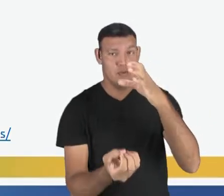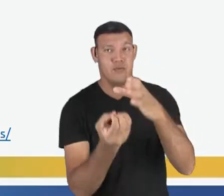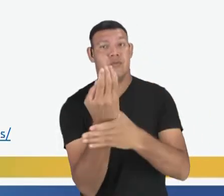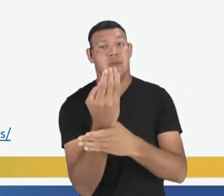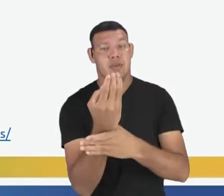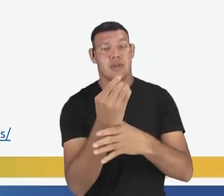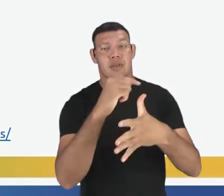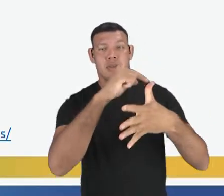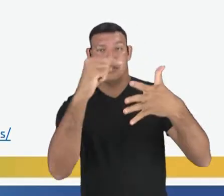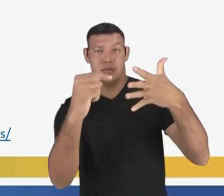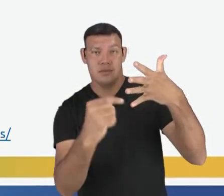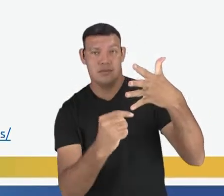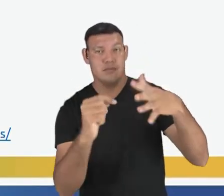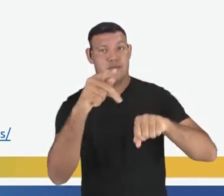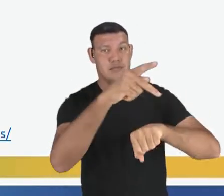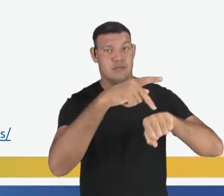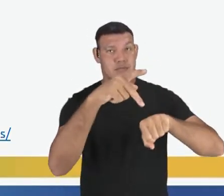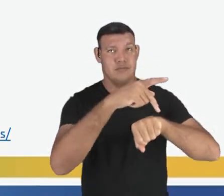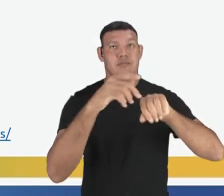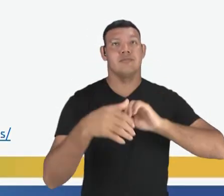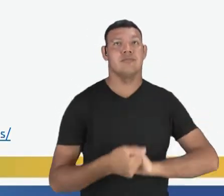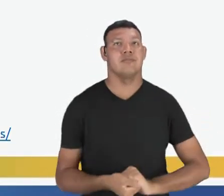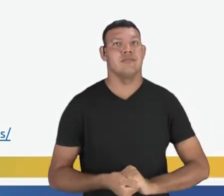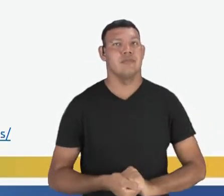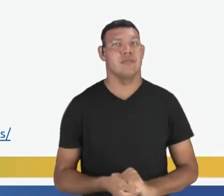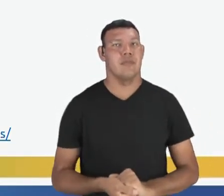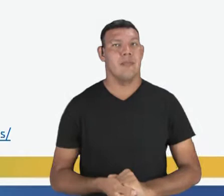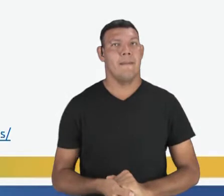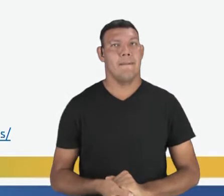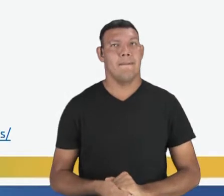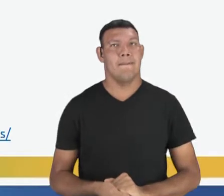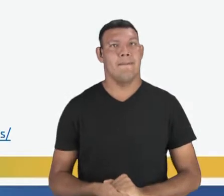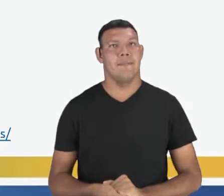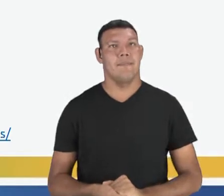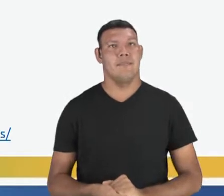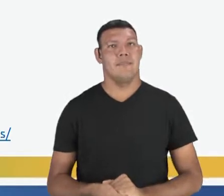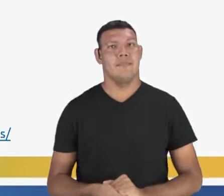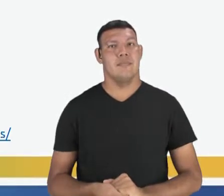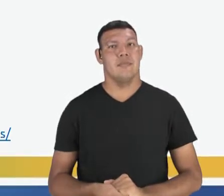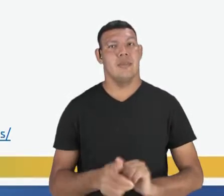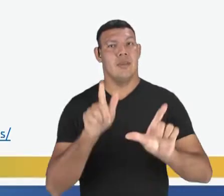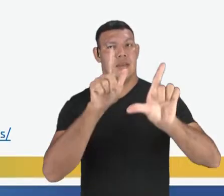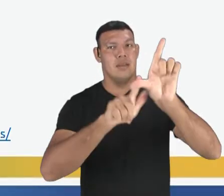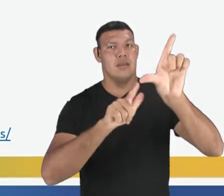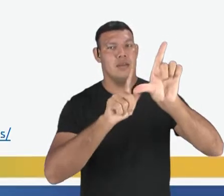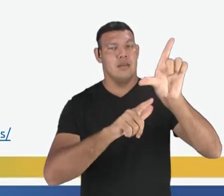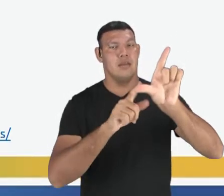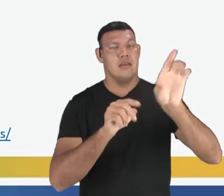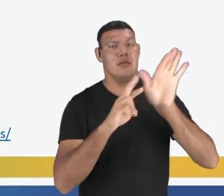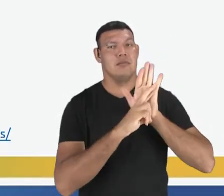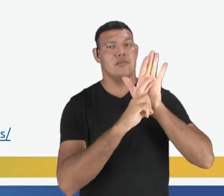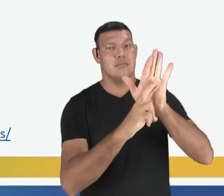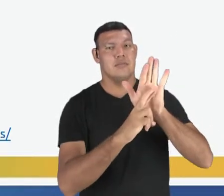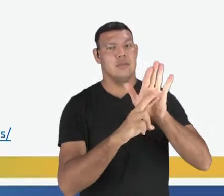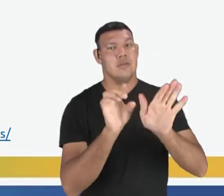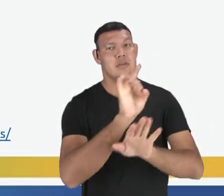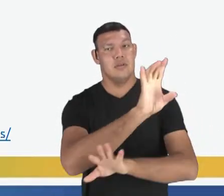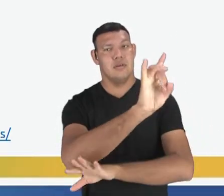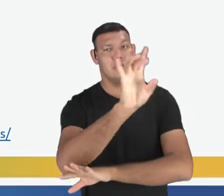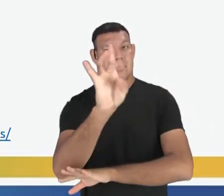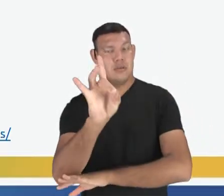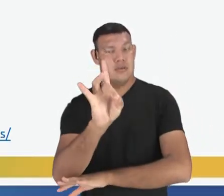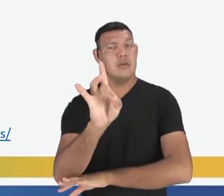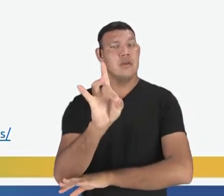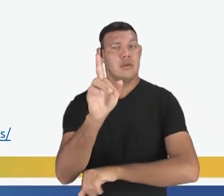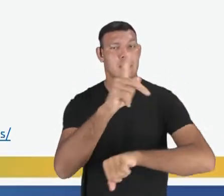5 países. Acompanha comigo. E aí tem até uma figura ao lado que já está até colorida, fica legal